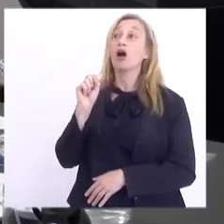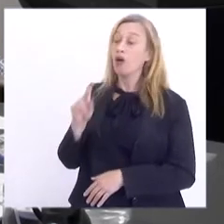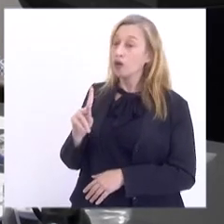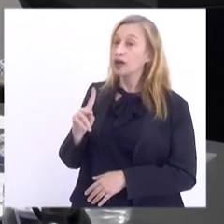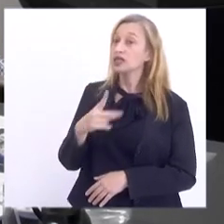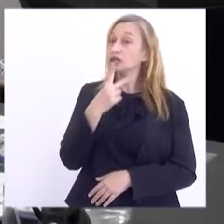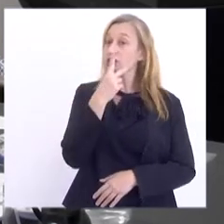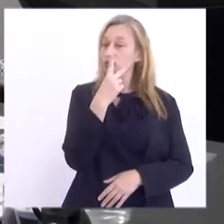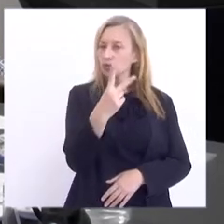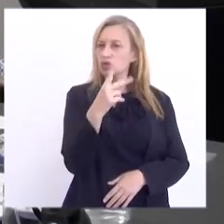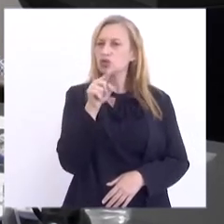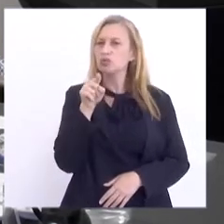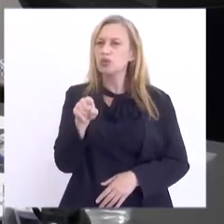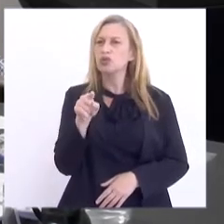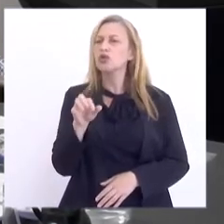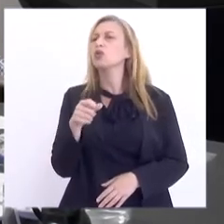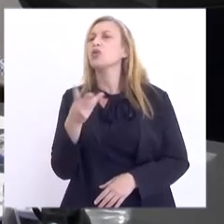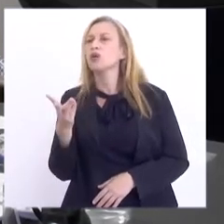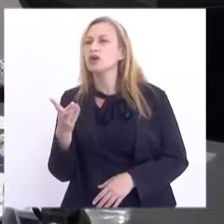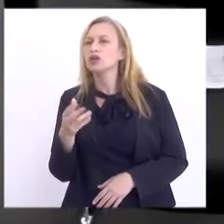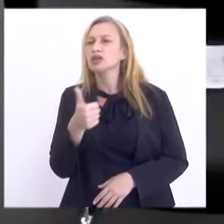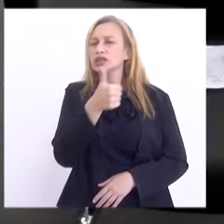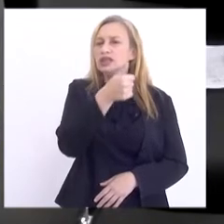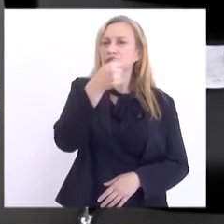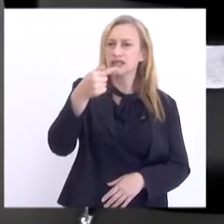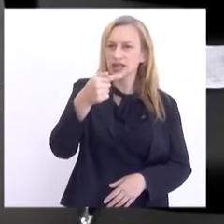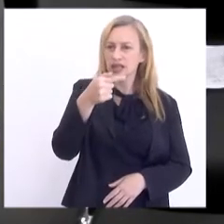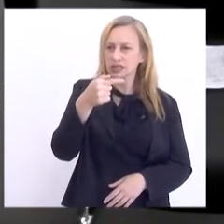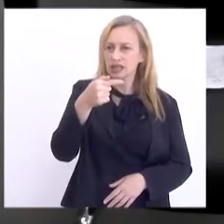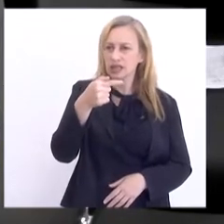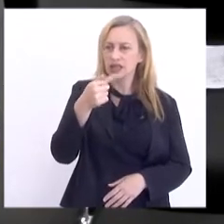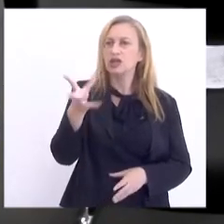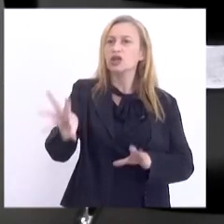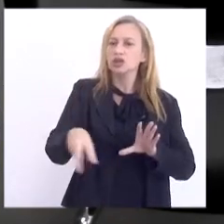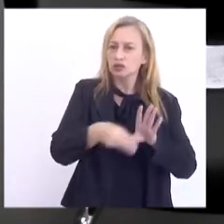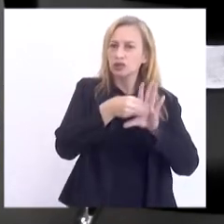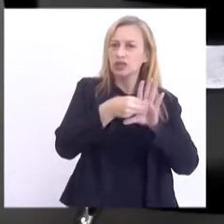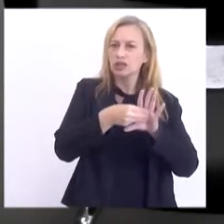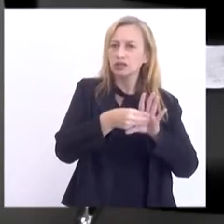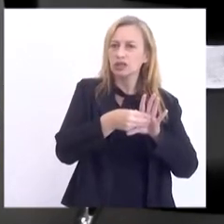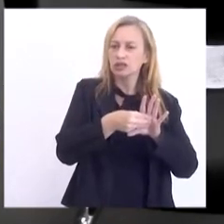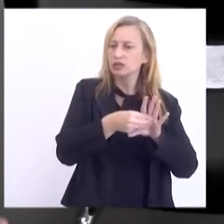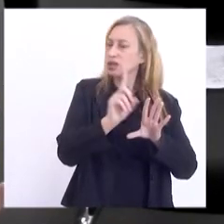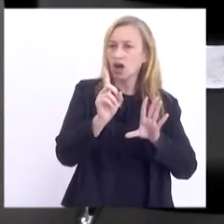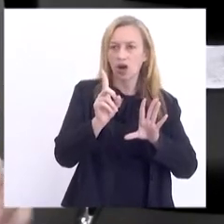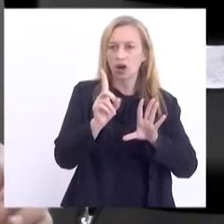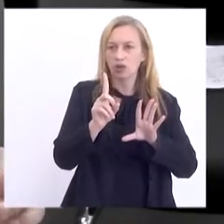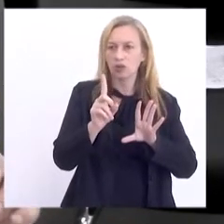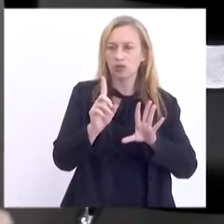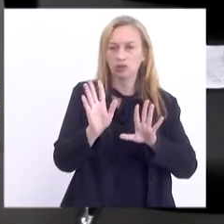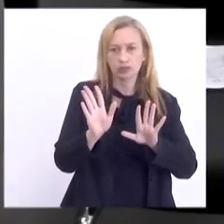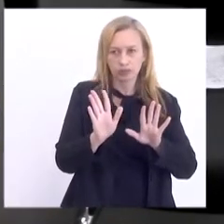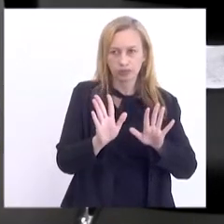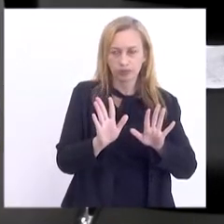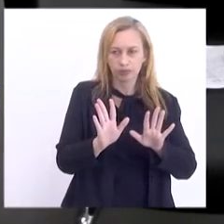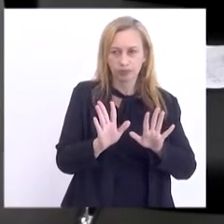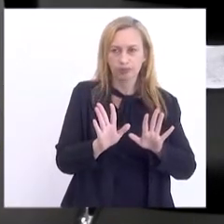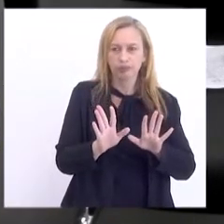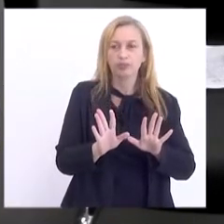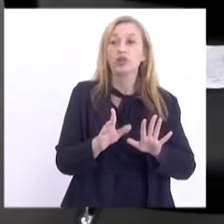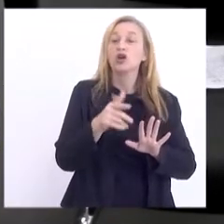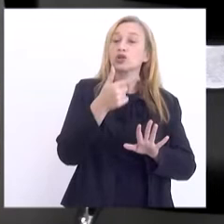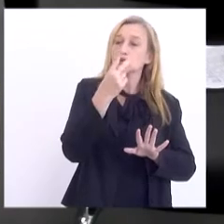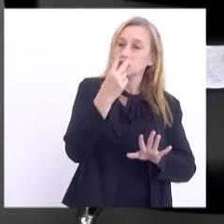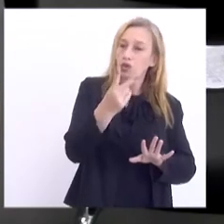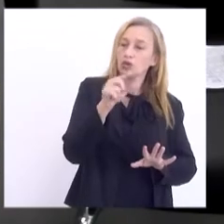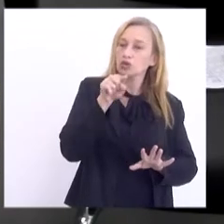esses o quanto da lua reflete 2017 Então dentro desse 744 não tá bom então é isso